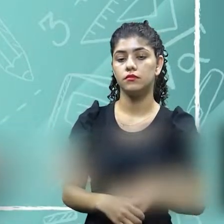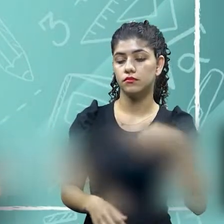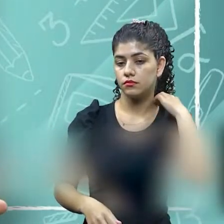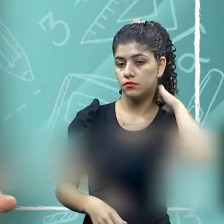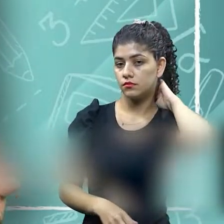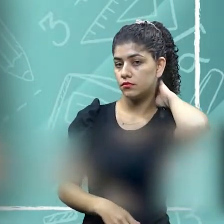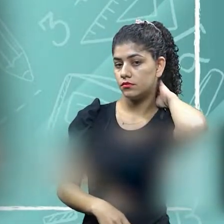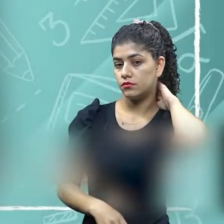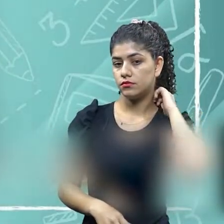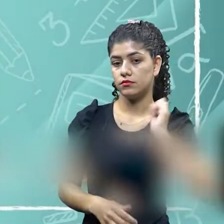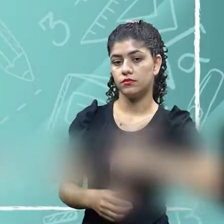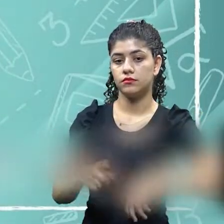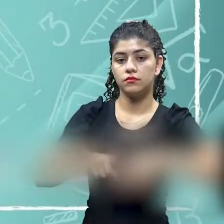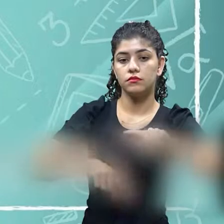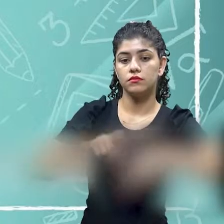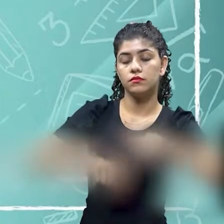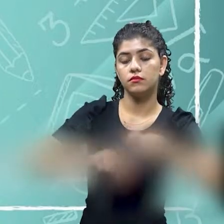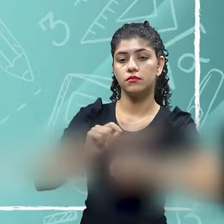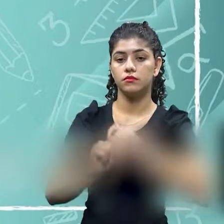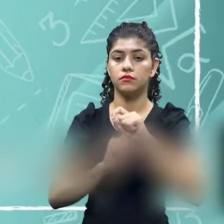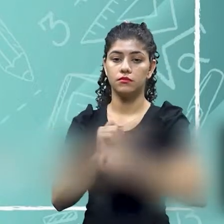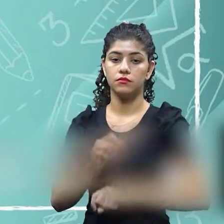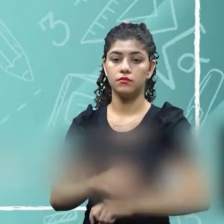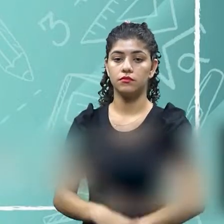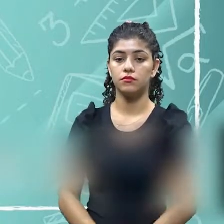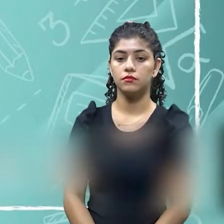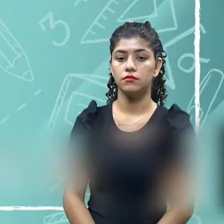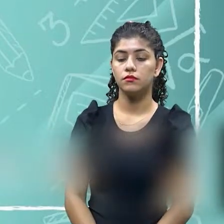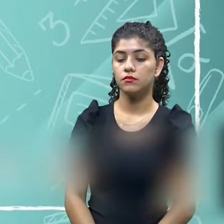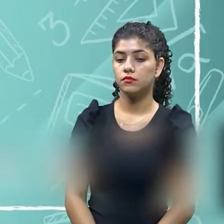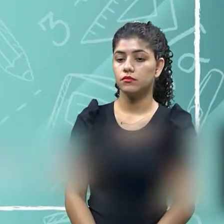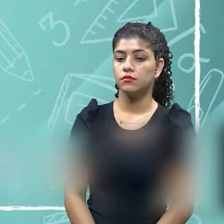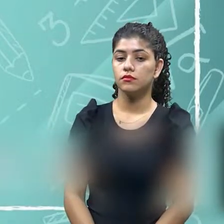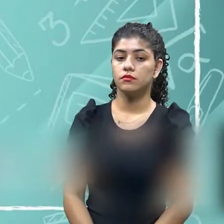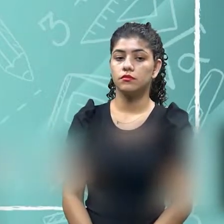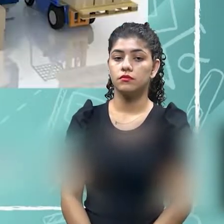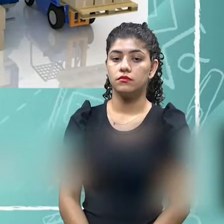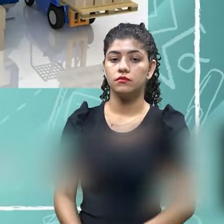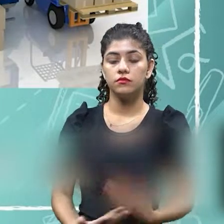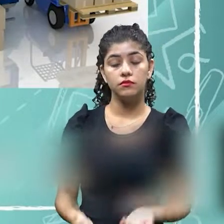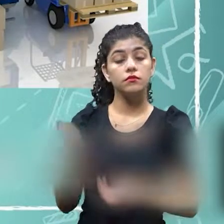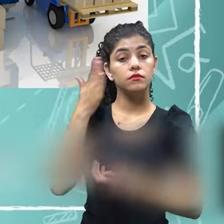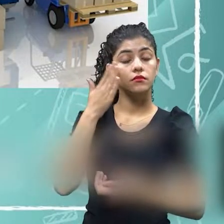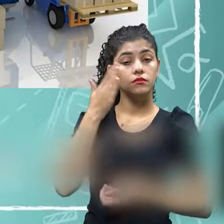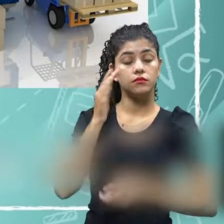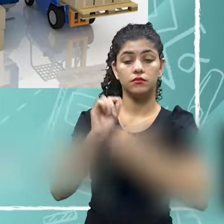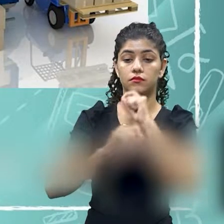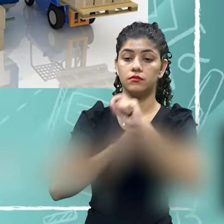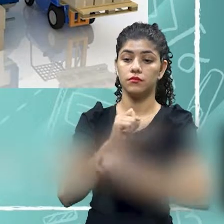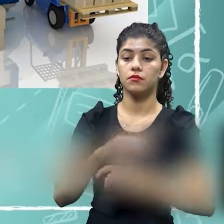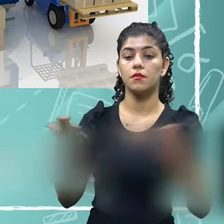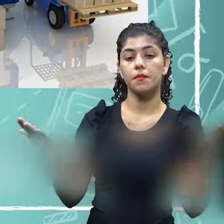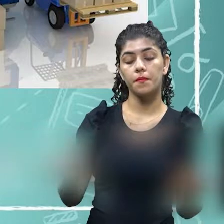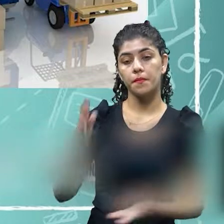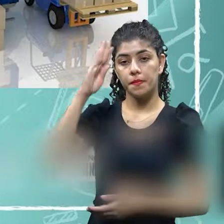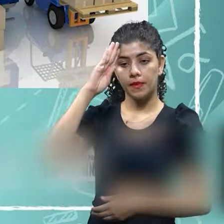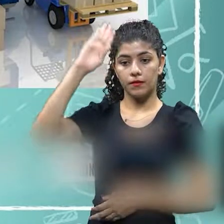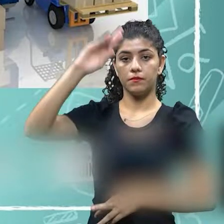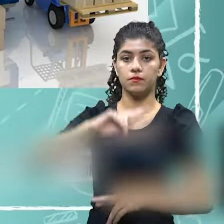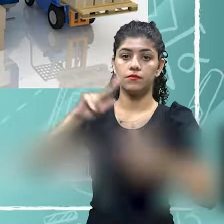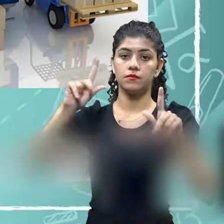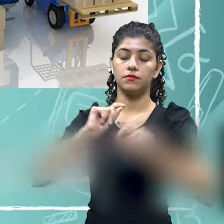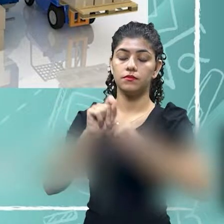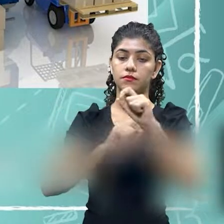internacional, importação e exportação de materiais, matéria-primas, produtos e entre outros. Com esse entendimento, claro,